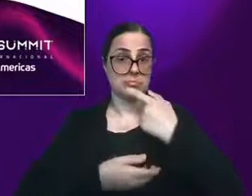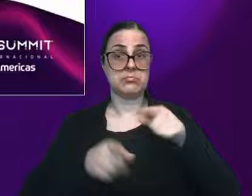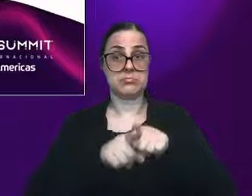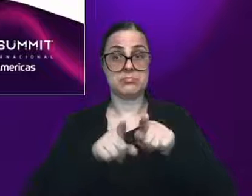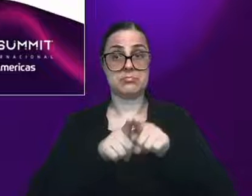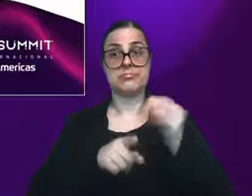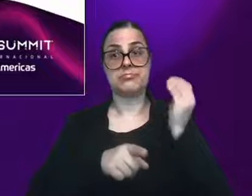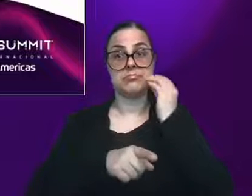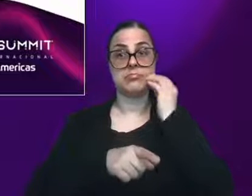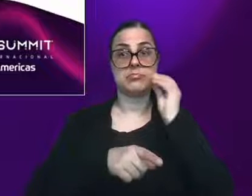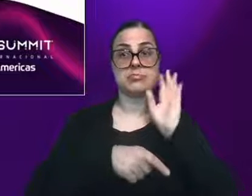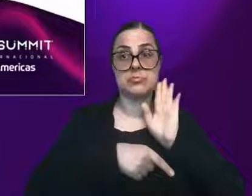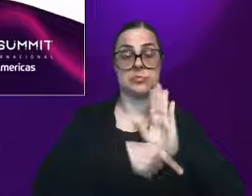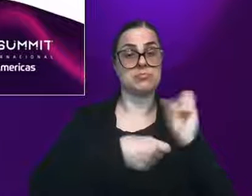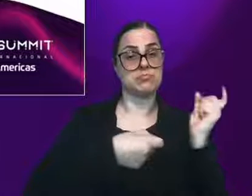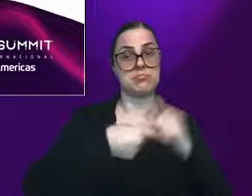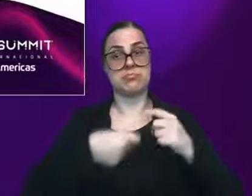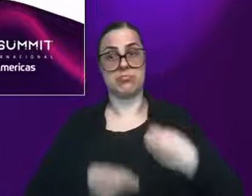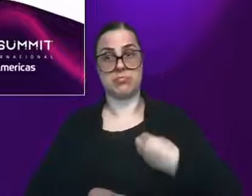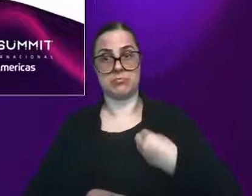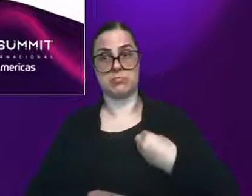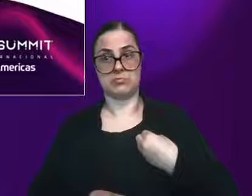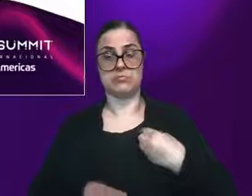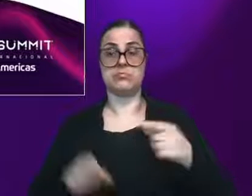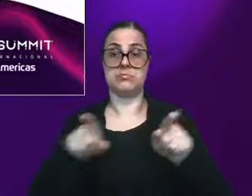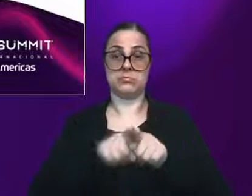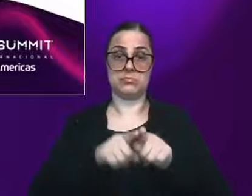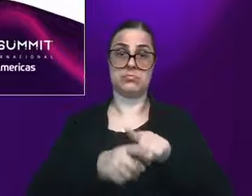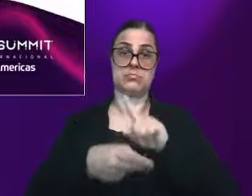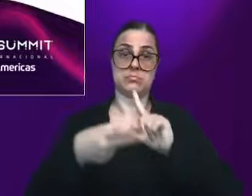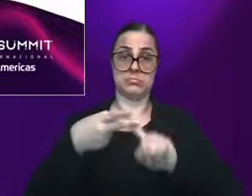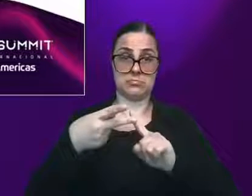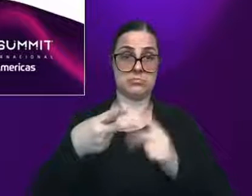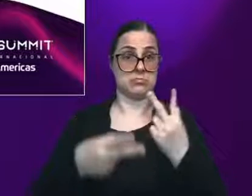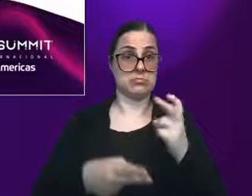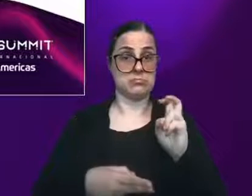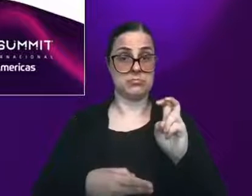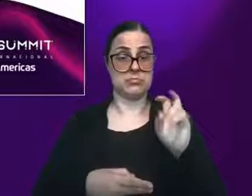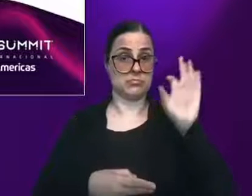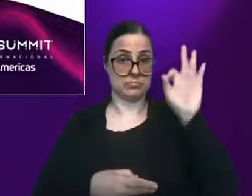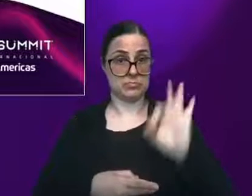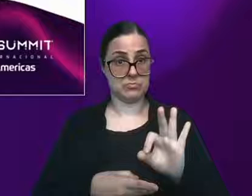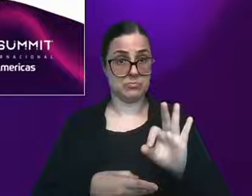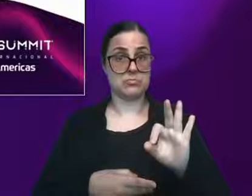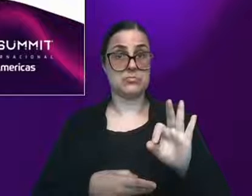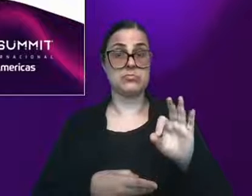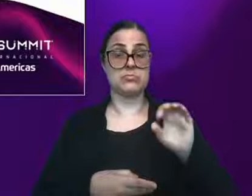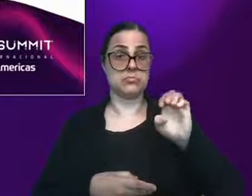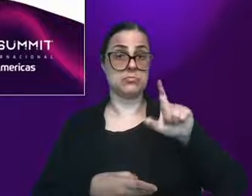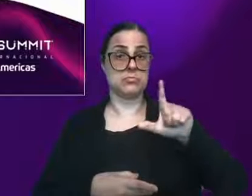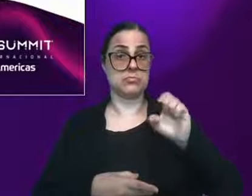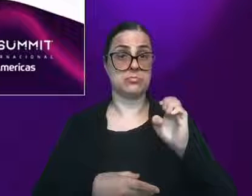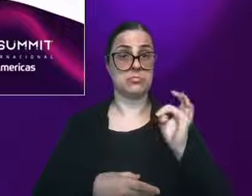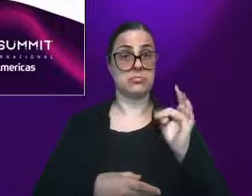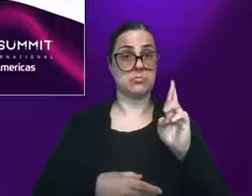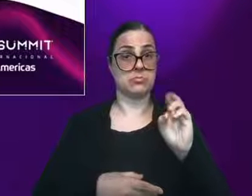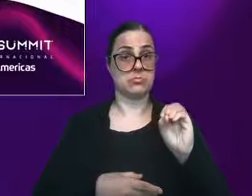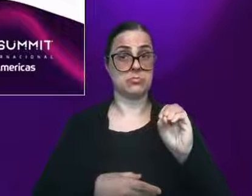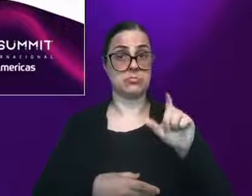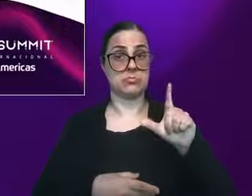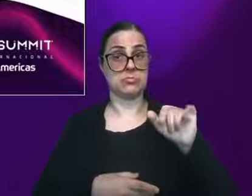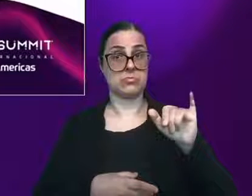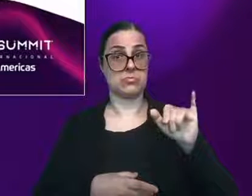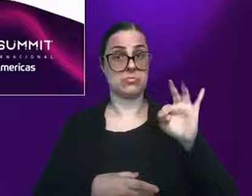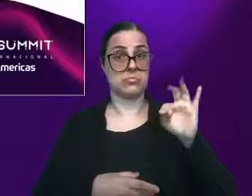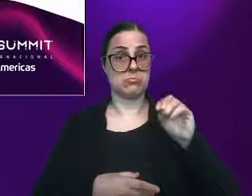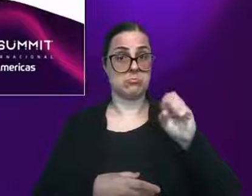dita. Outros 25% para reposição de eletrólitos e manutenção de volume, e um outro terço